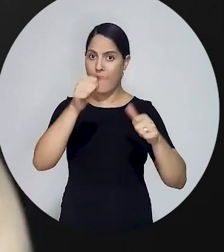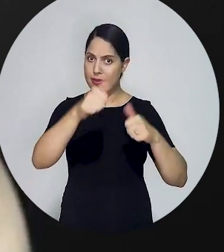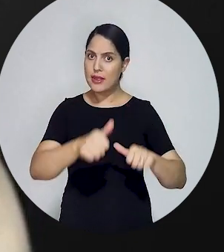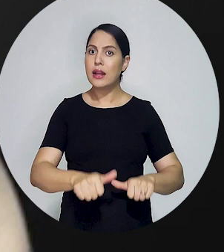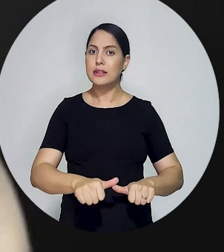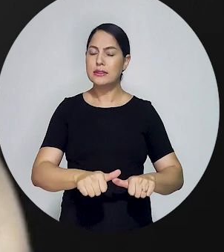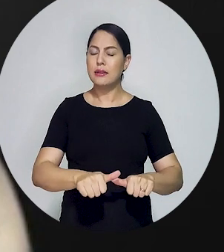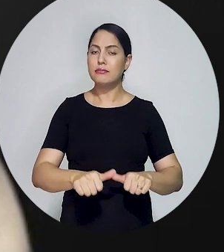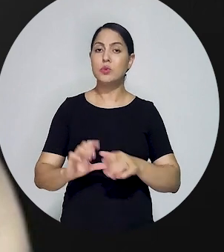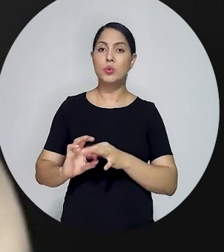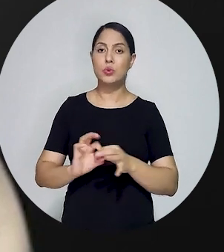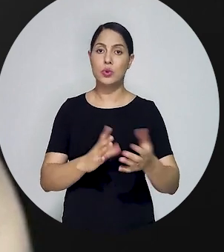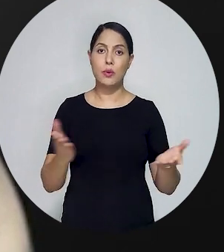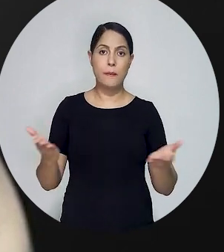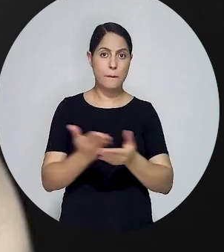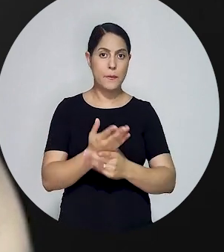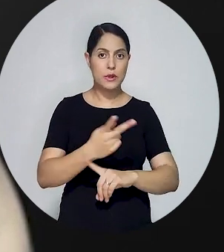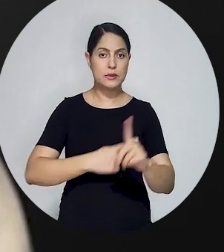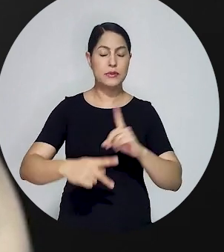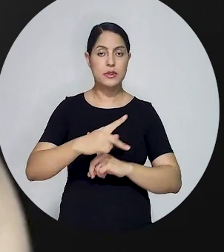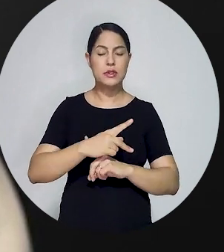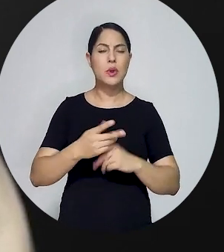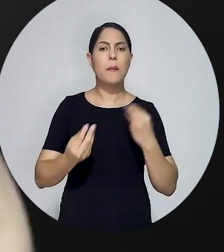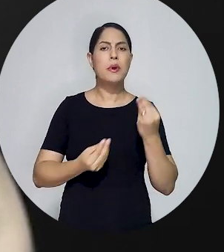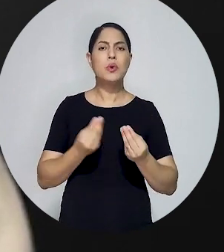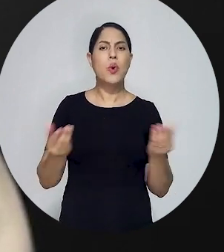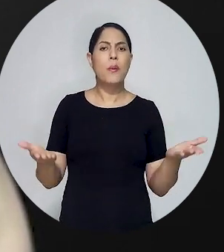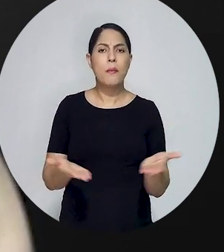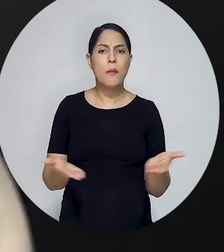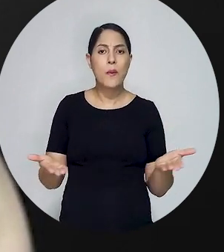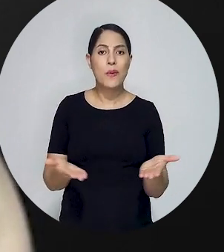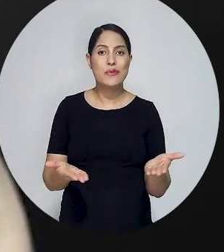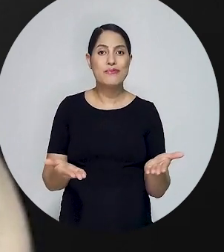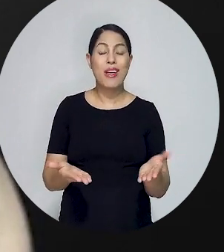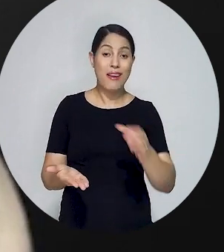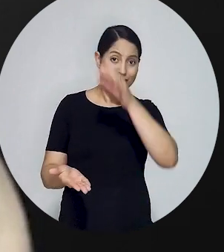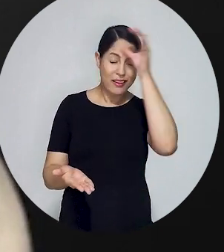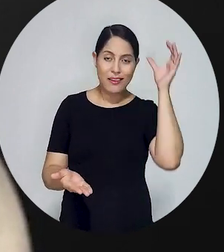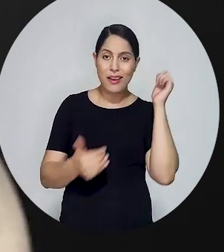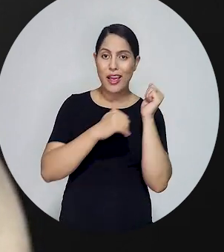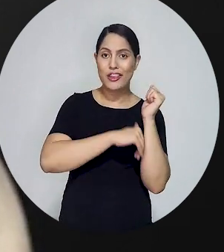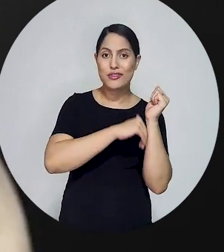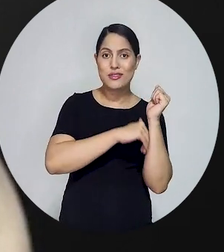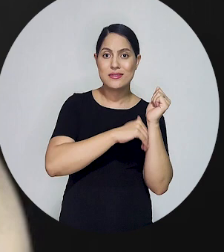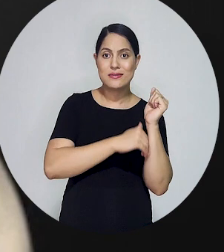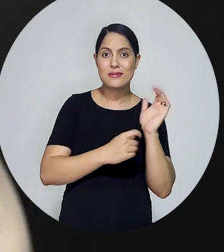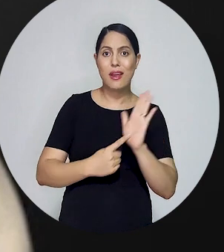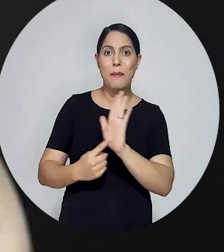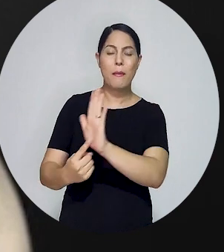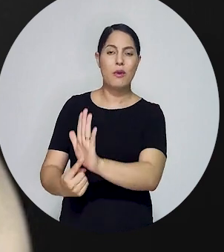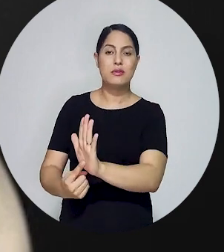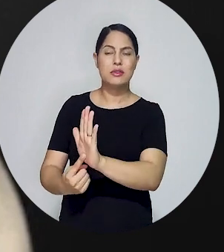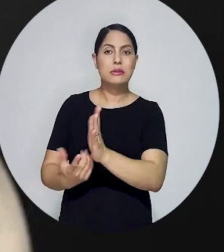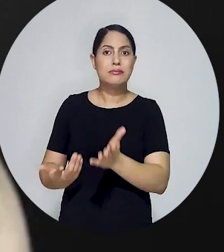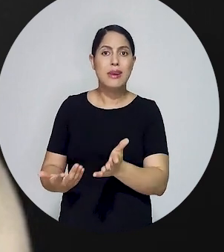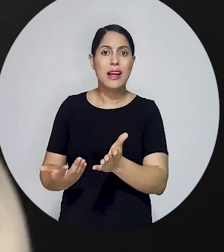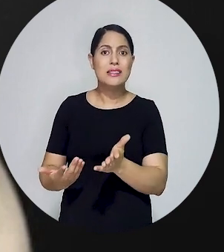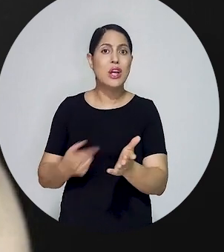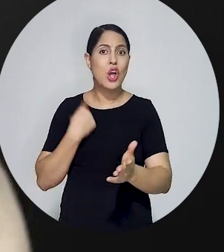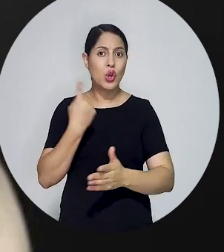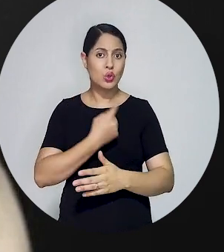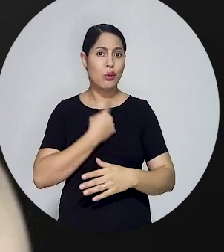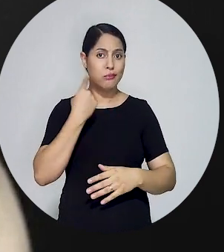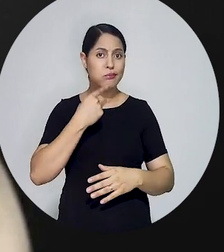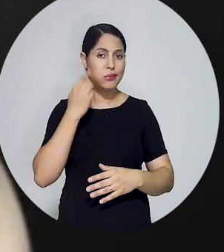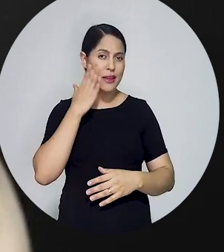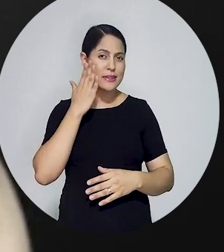nas análises e nos processos previdenciários. Hoje isso tem sido feito com a utilização da senha do cliente, mas em razão da LGPD e de